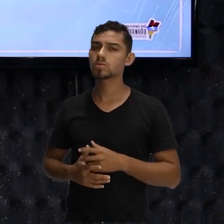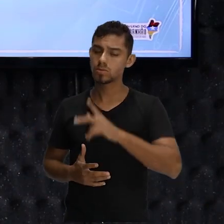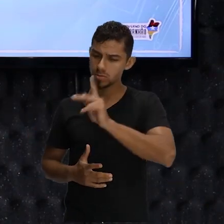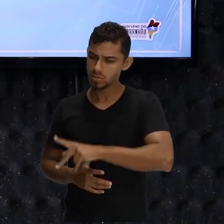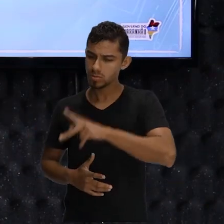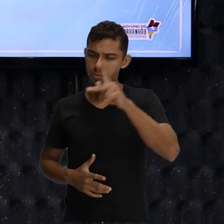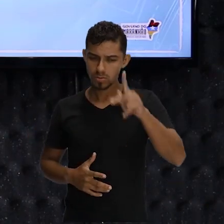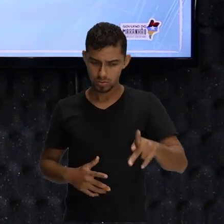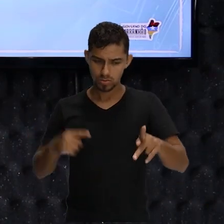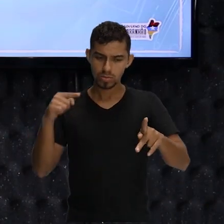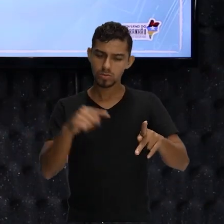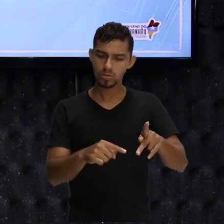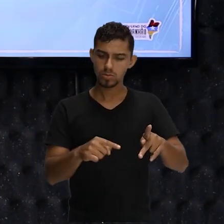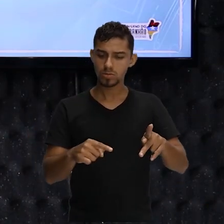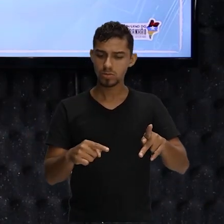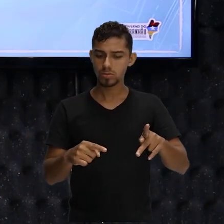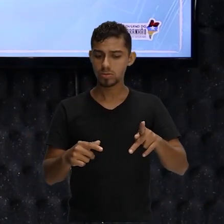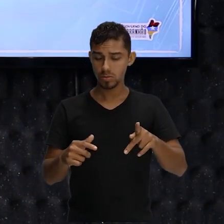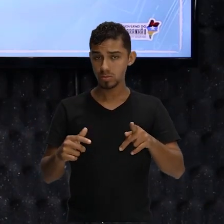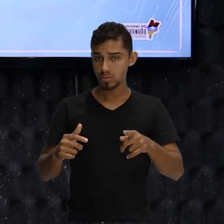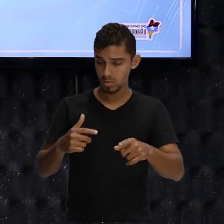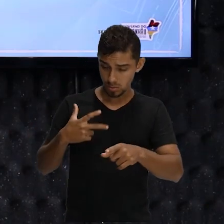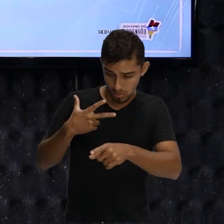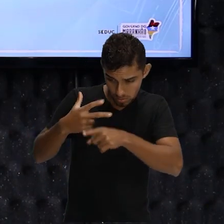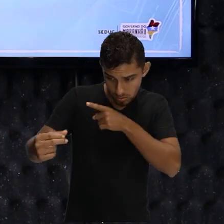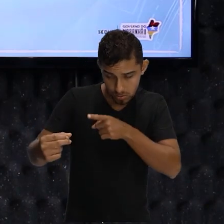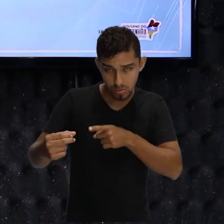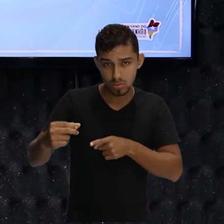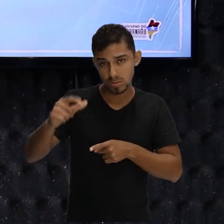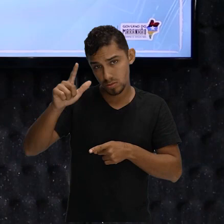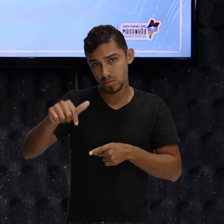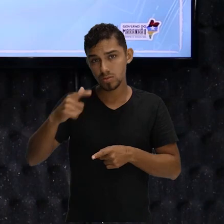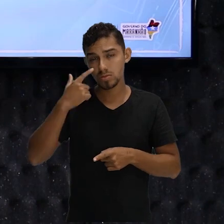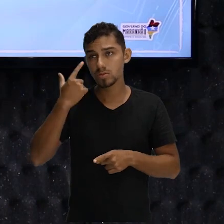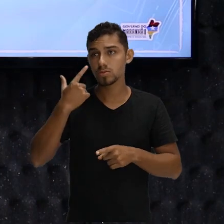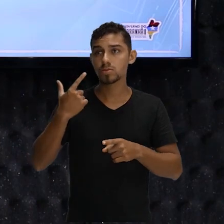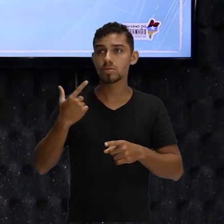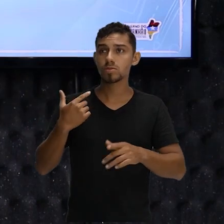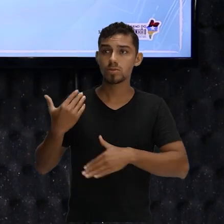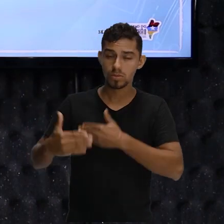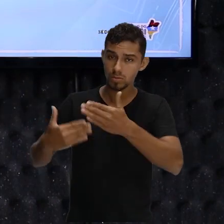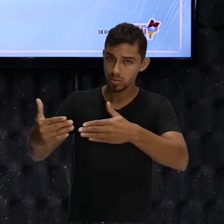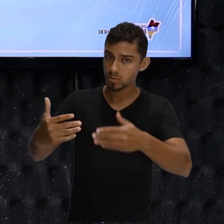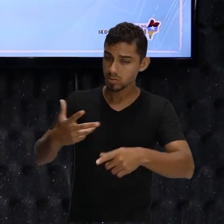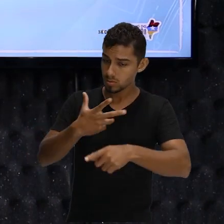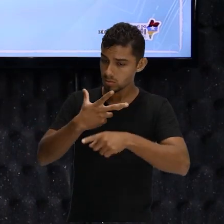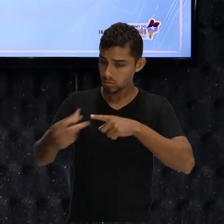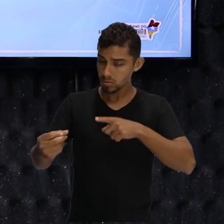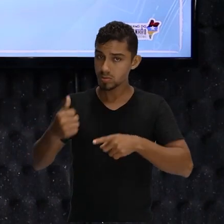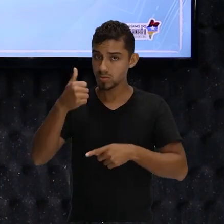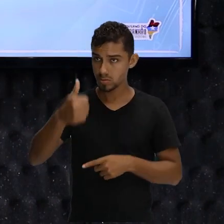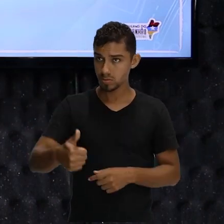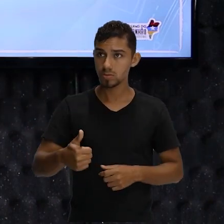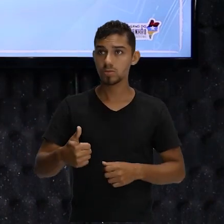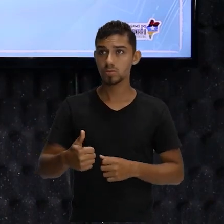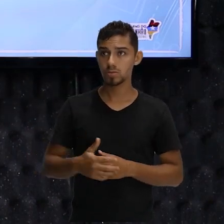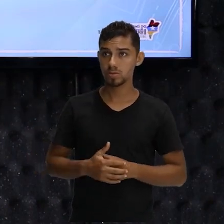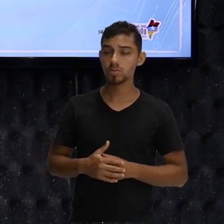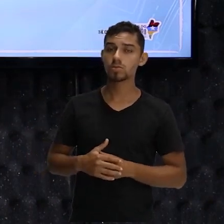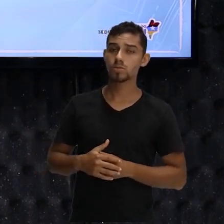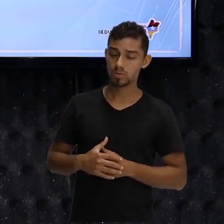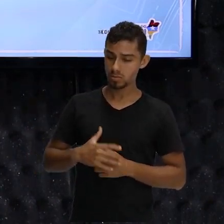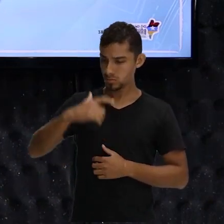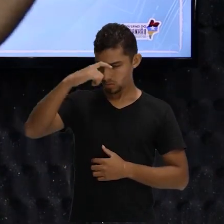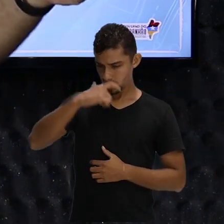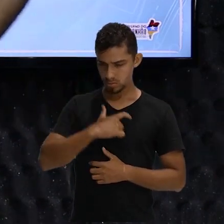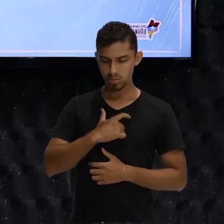professor é uma condição adquirida. É um status, uma posição adquirida, fruto da